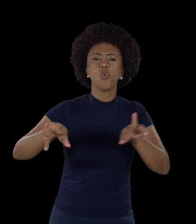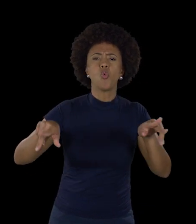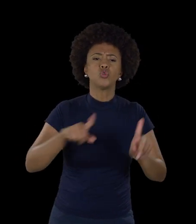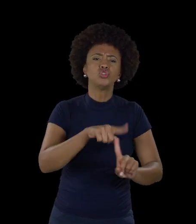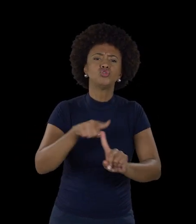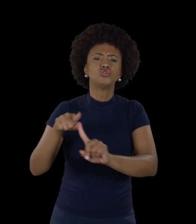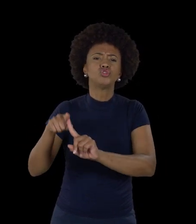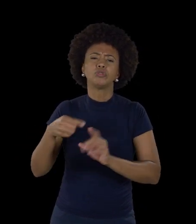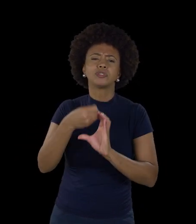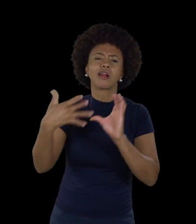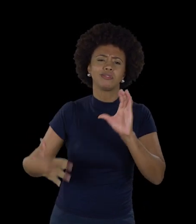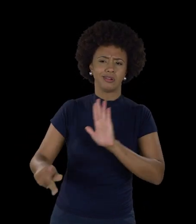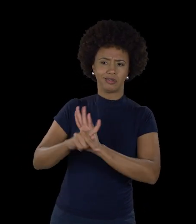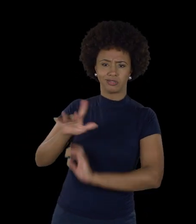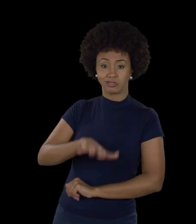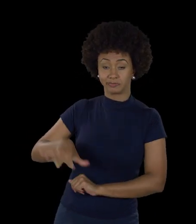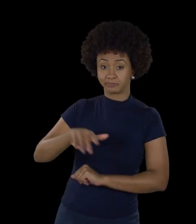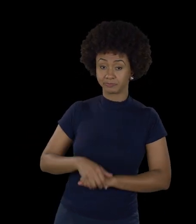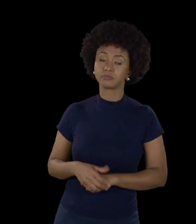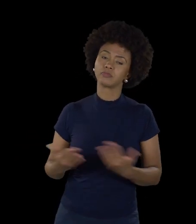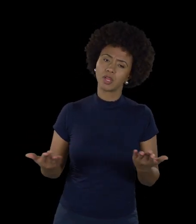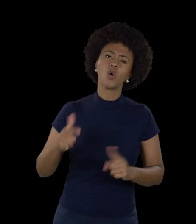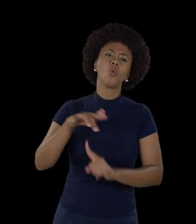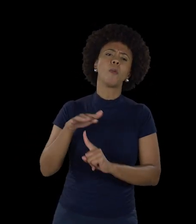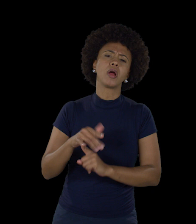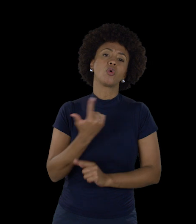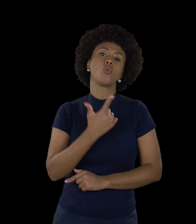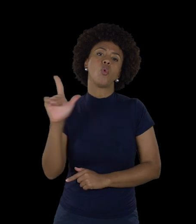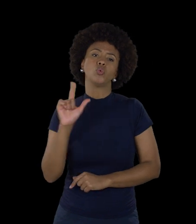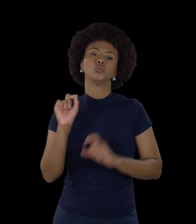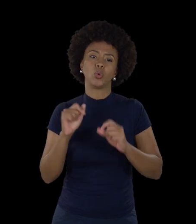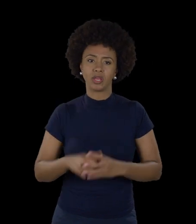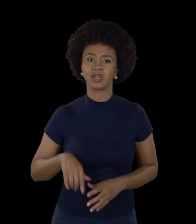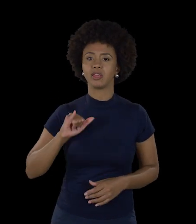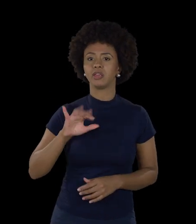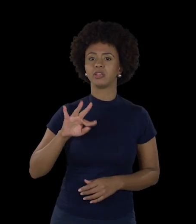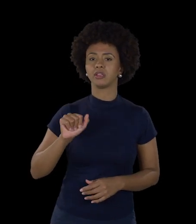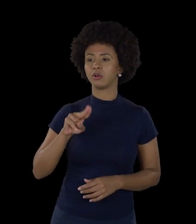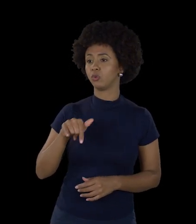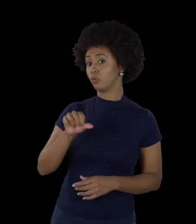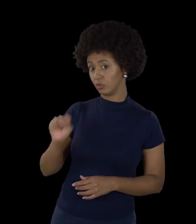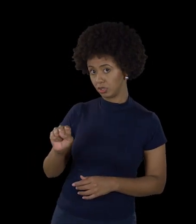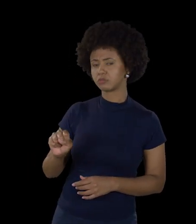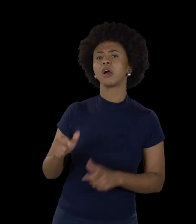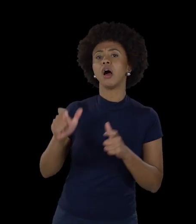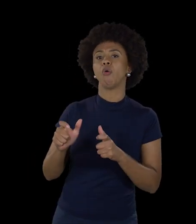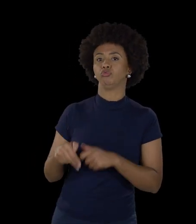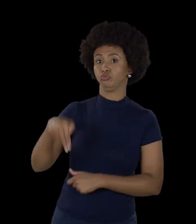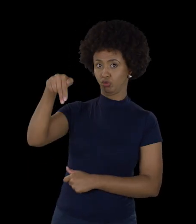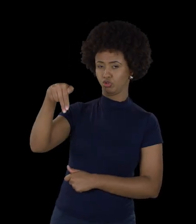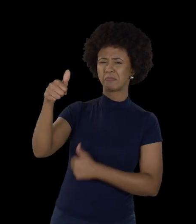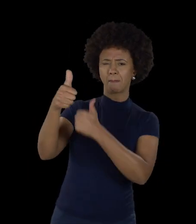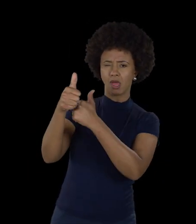outras fisionomias originais. O maior parque estadual é justamente o de Itaúnas, que, localizado na